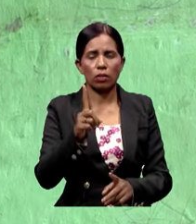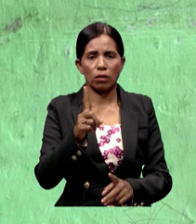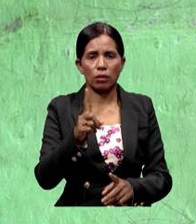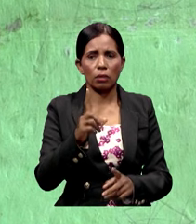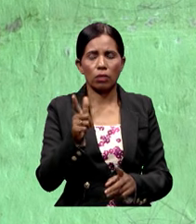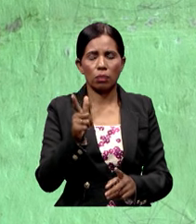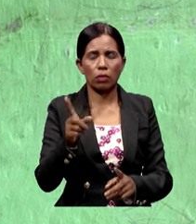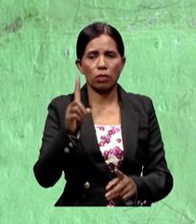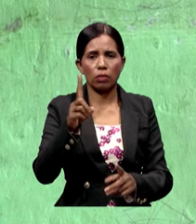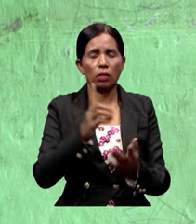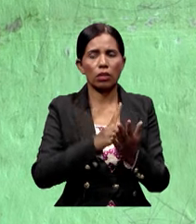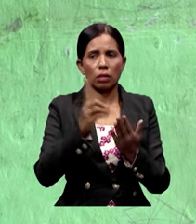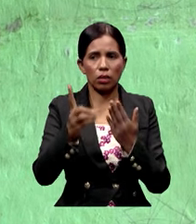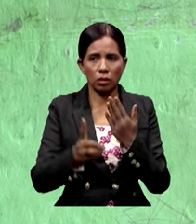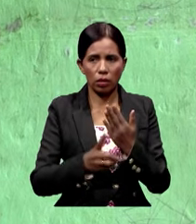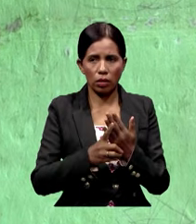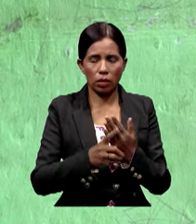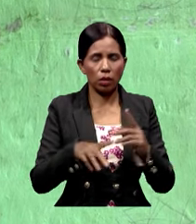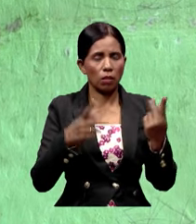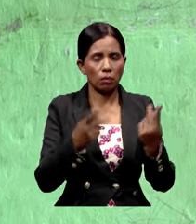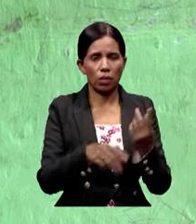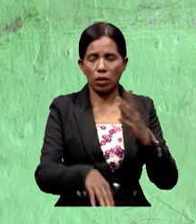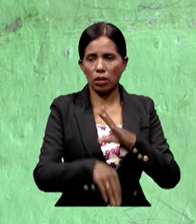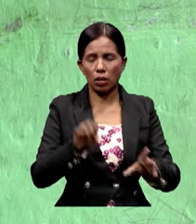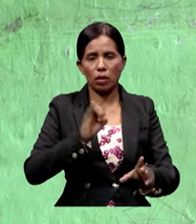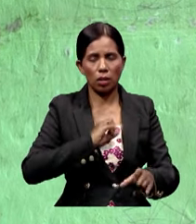acompanhar saída de Nandona.